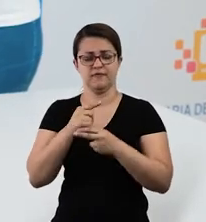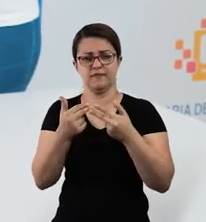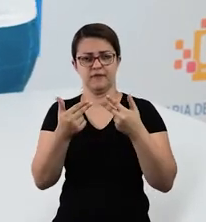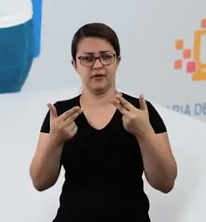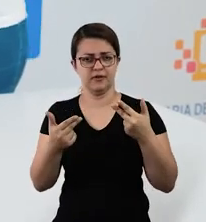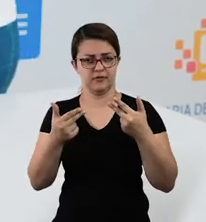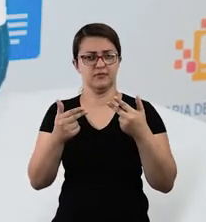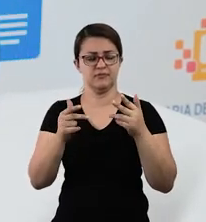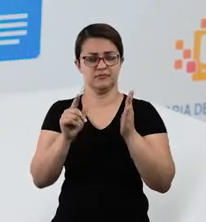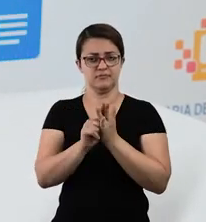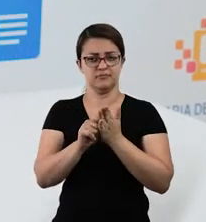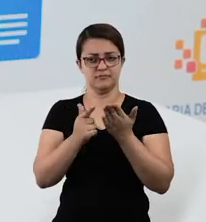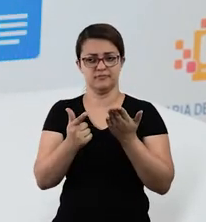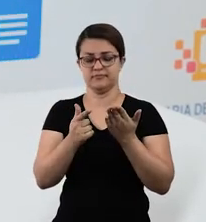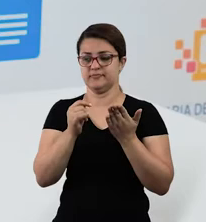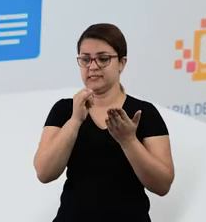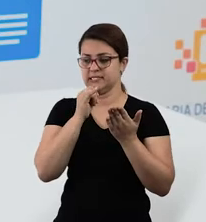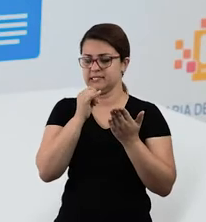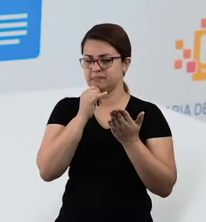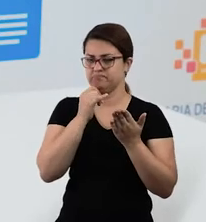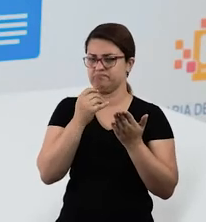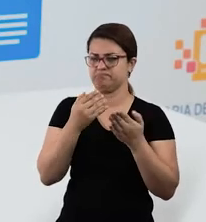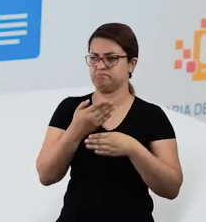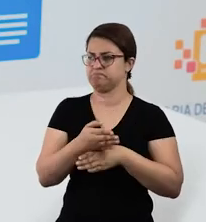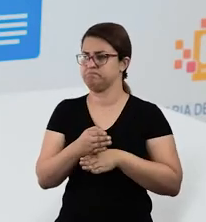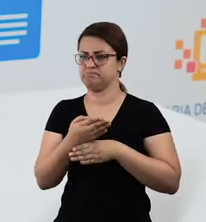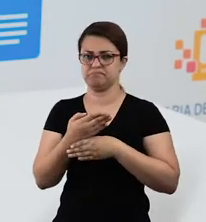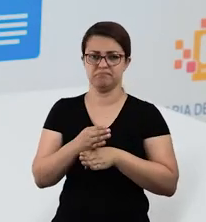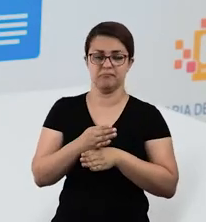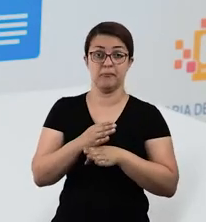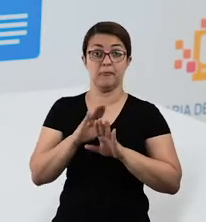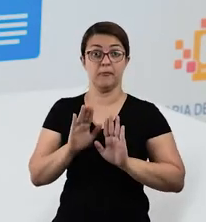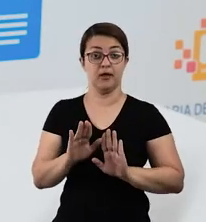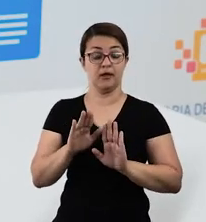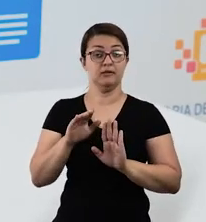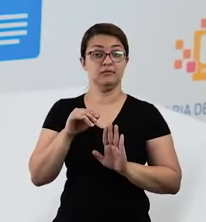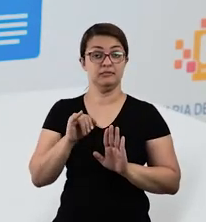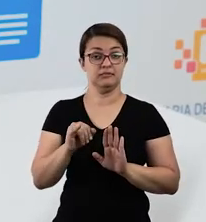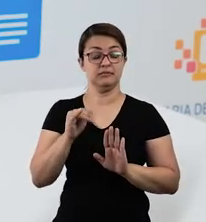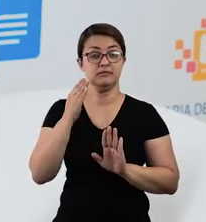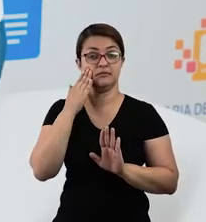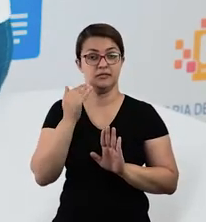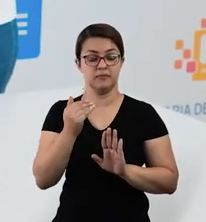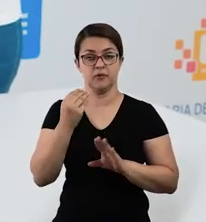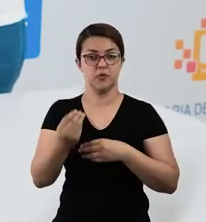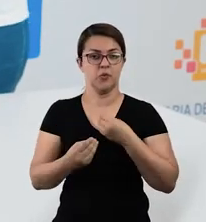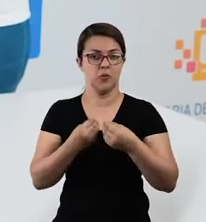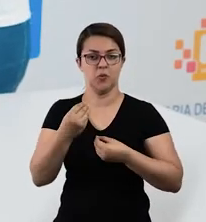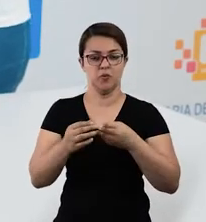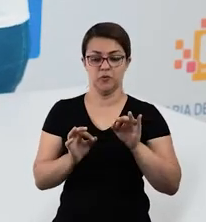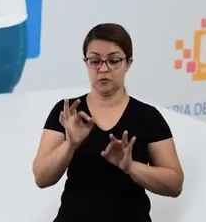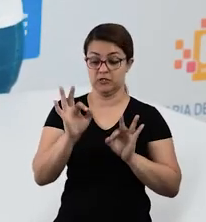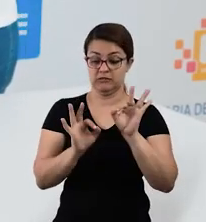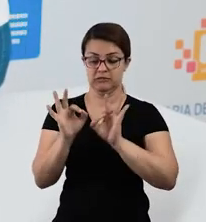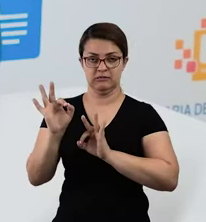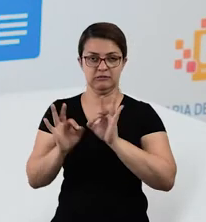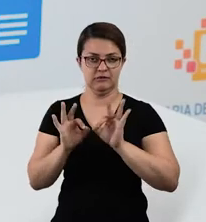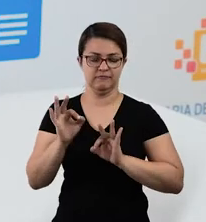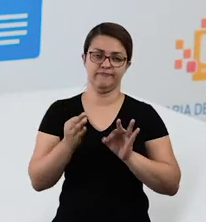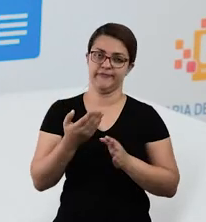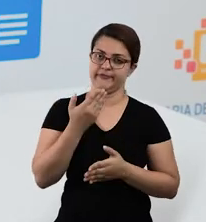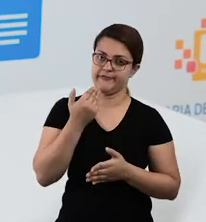várias páginas, então quando a gente pega, talvez a gente fique um pouquinho perdido. Mas se a gente souber como ele é